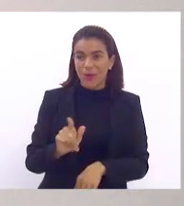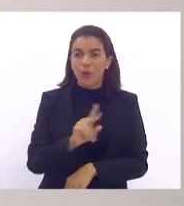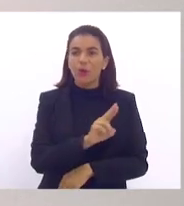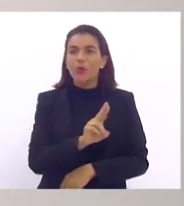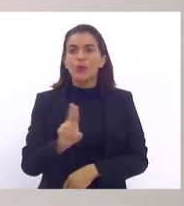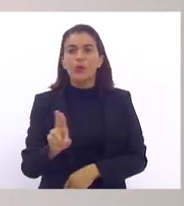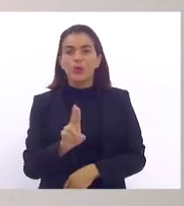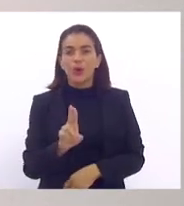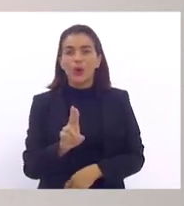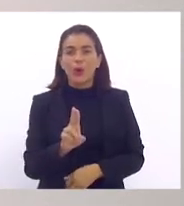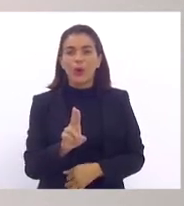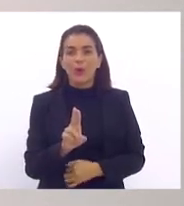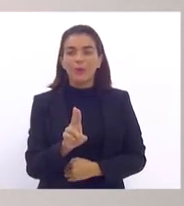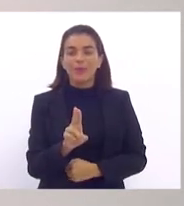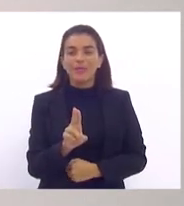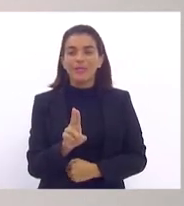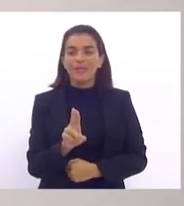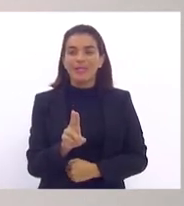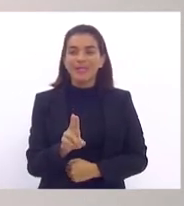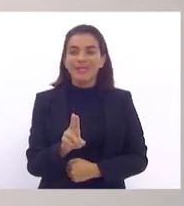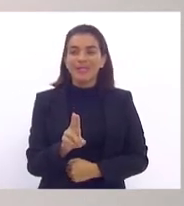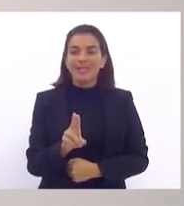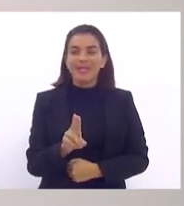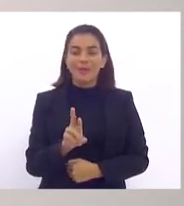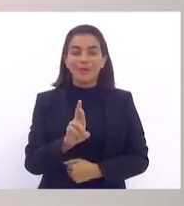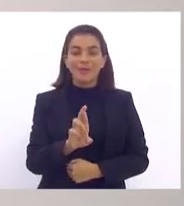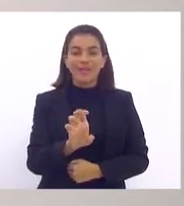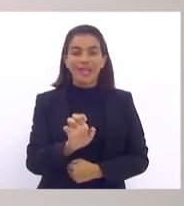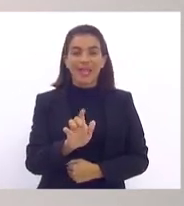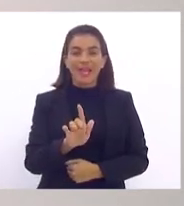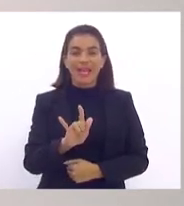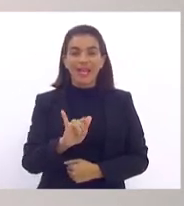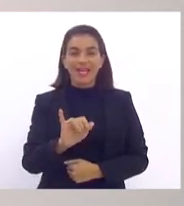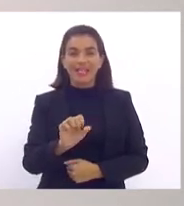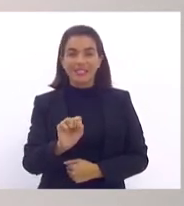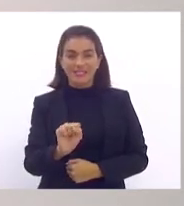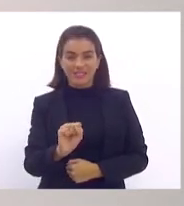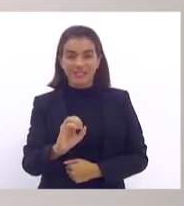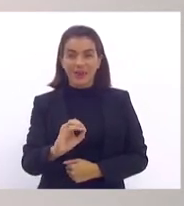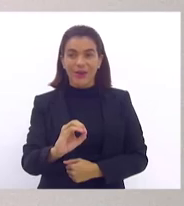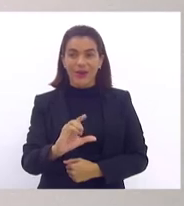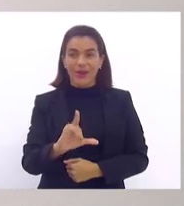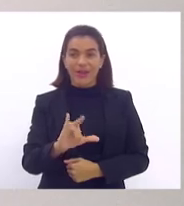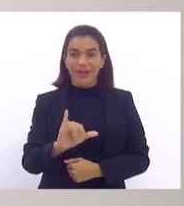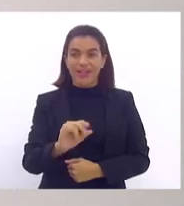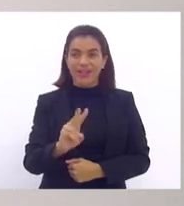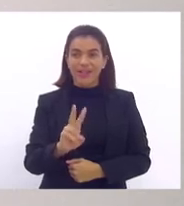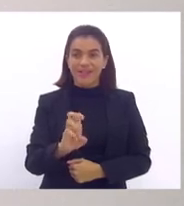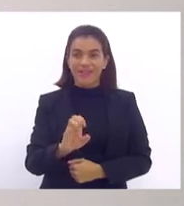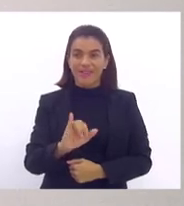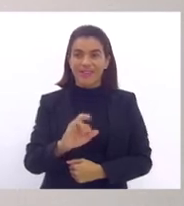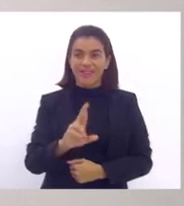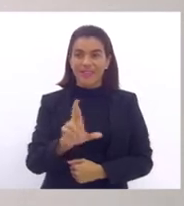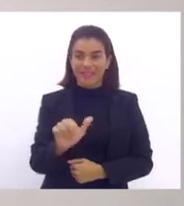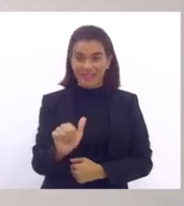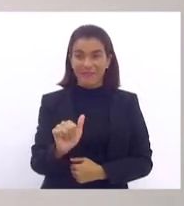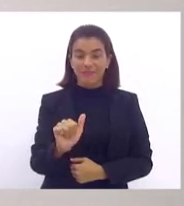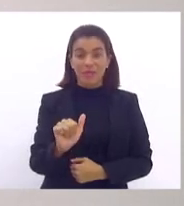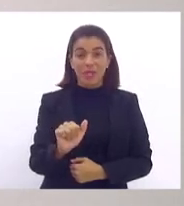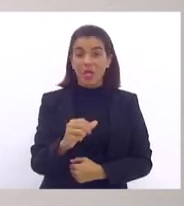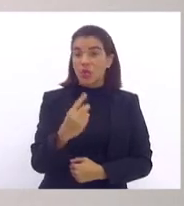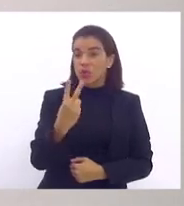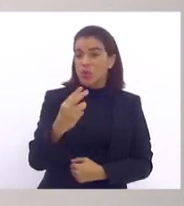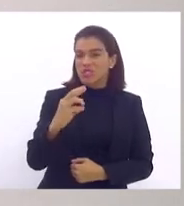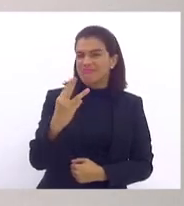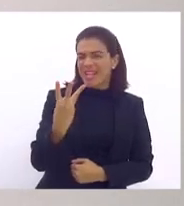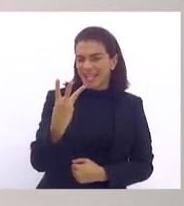dele era rges de Oliveira tive com esse cidadão Desembargador Alan umas duas